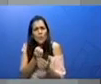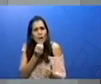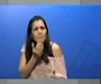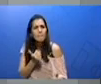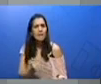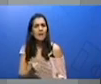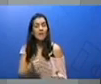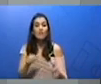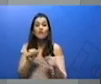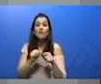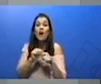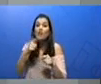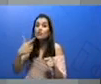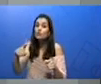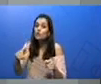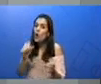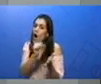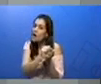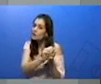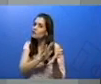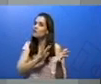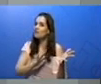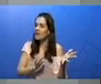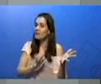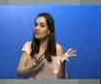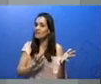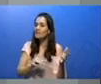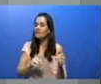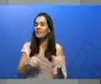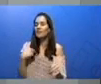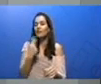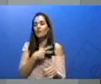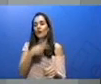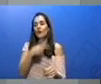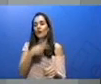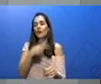refaçam os cálculos dos exercícios que vocês têm e nos vemos na nossa próxima aula.